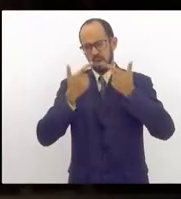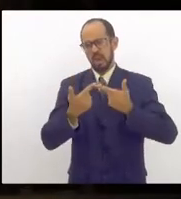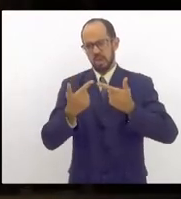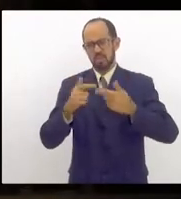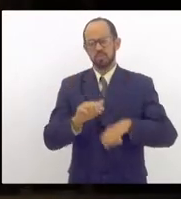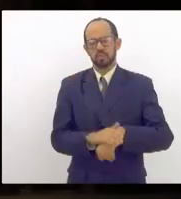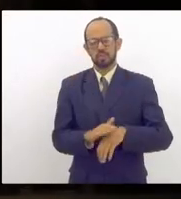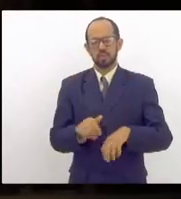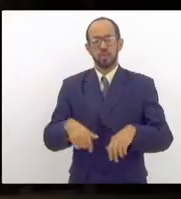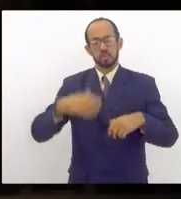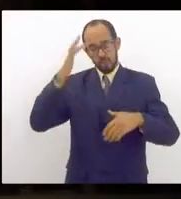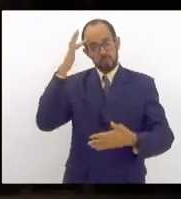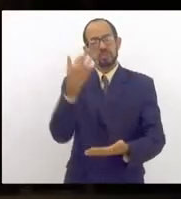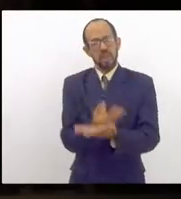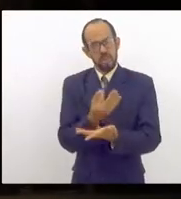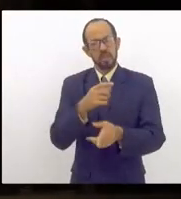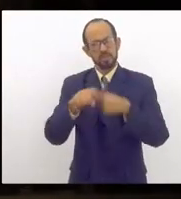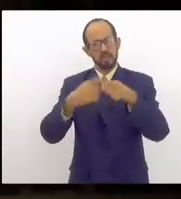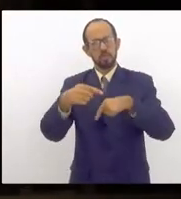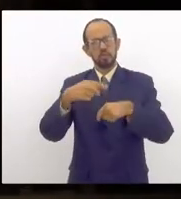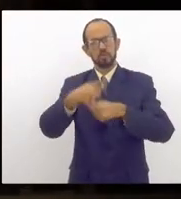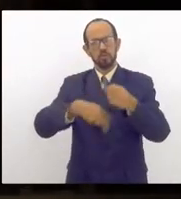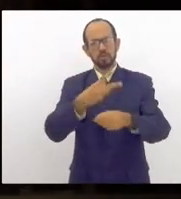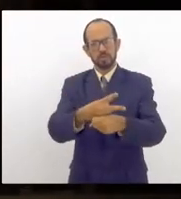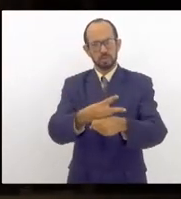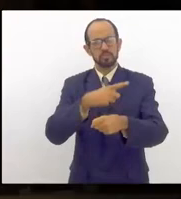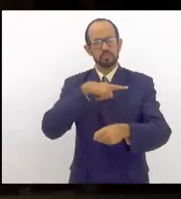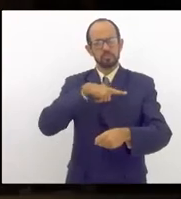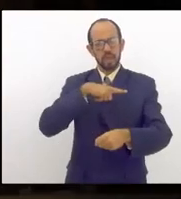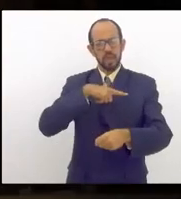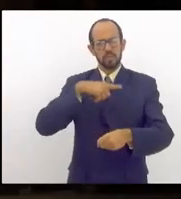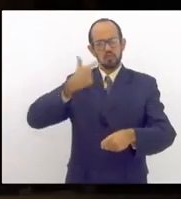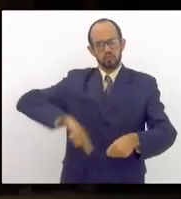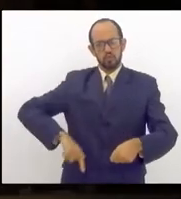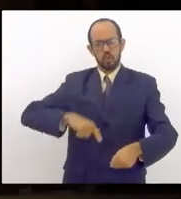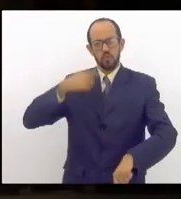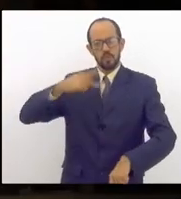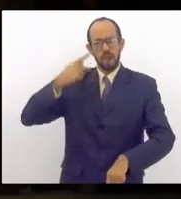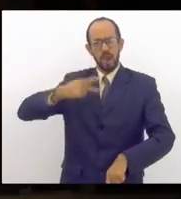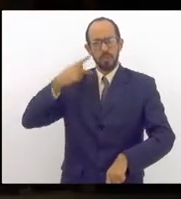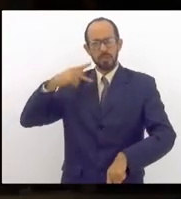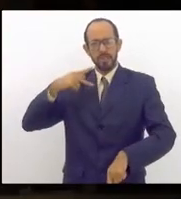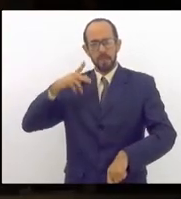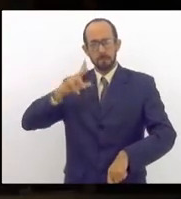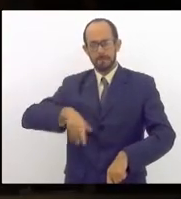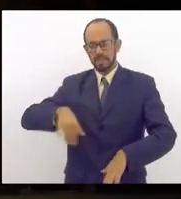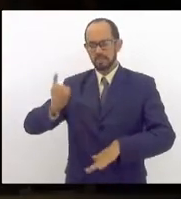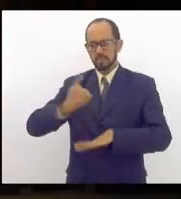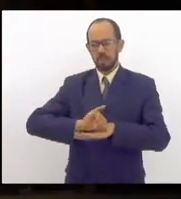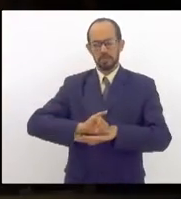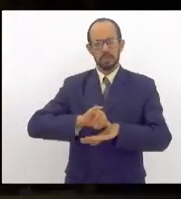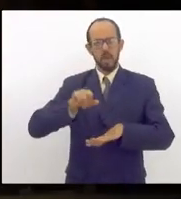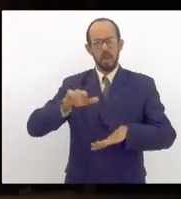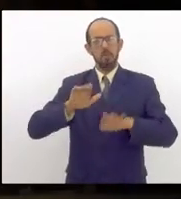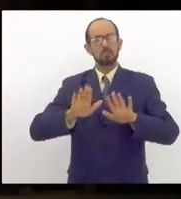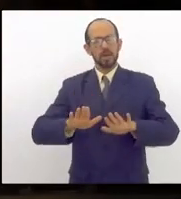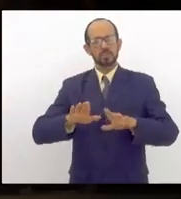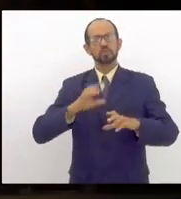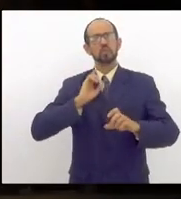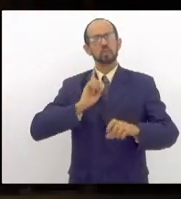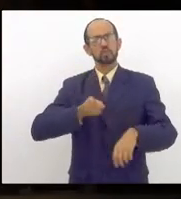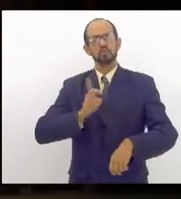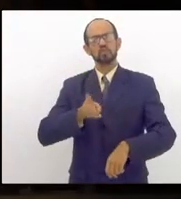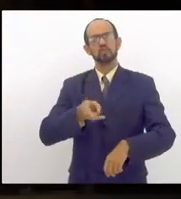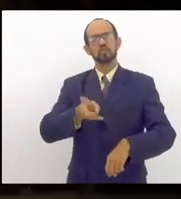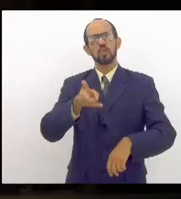que daqui a dois anos a gente tem de novo um parlamentar mesmo que seja na capital mas dialogando também com o estado do Rio de Janeiro